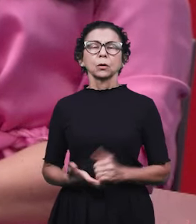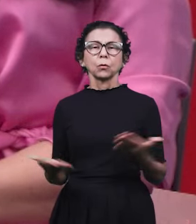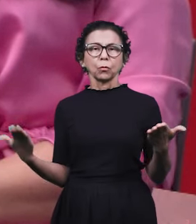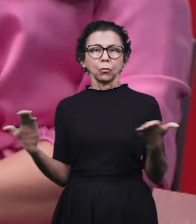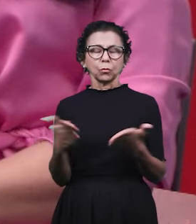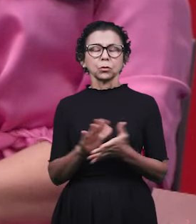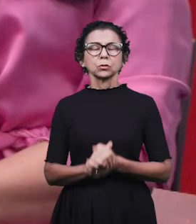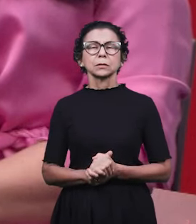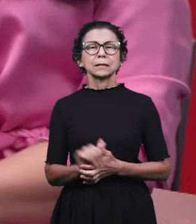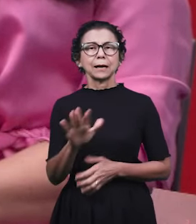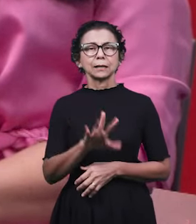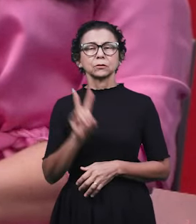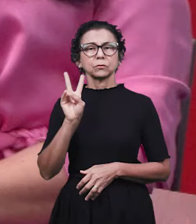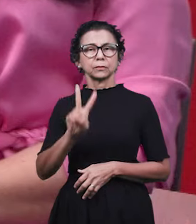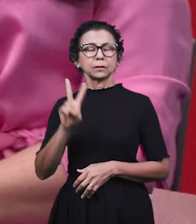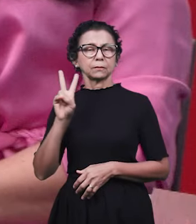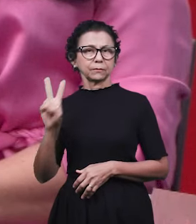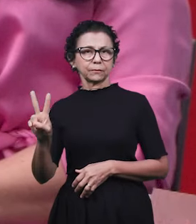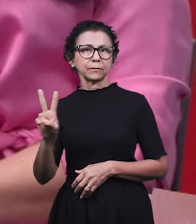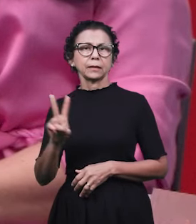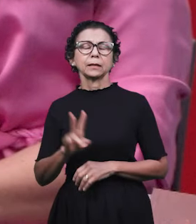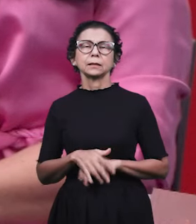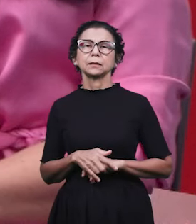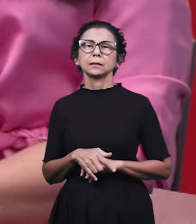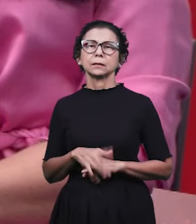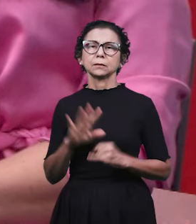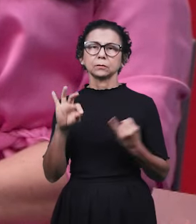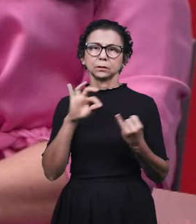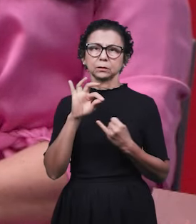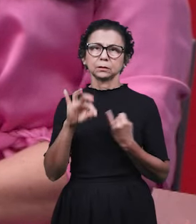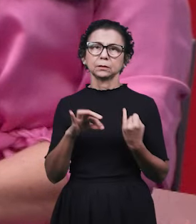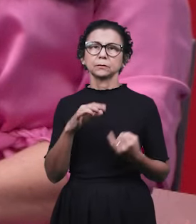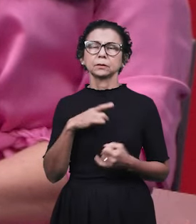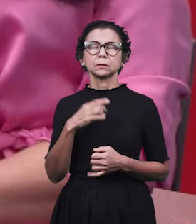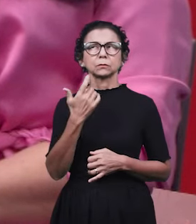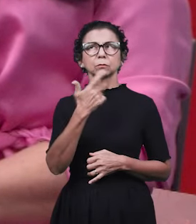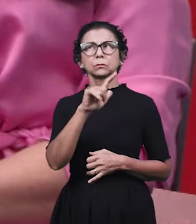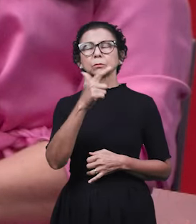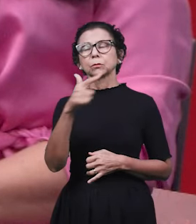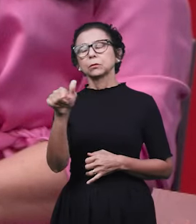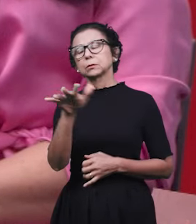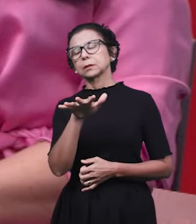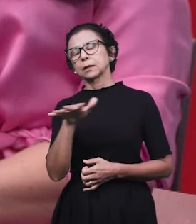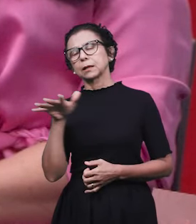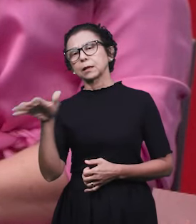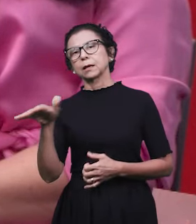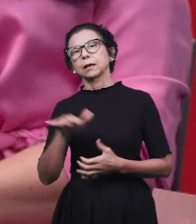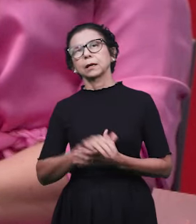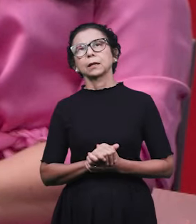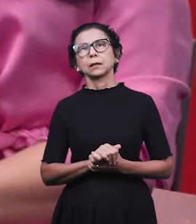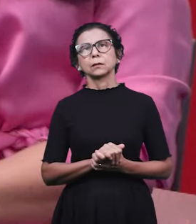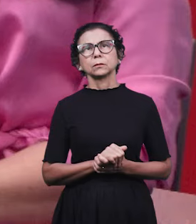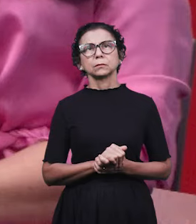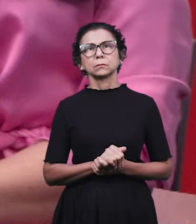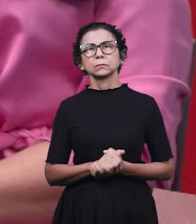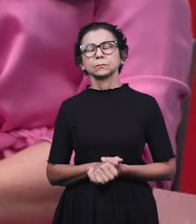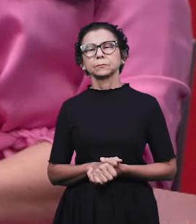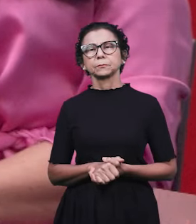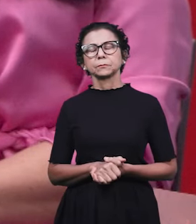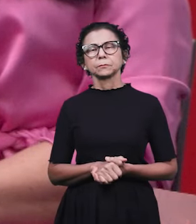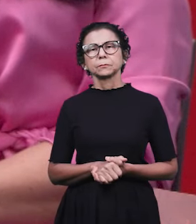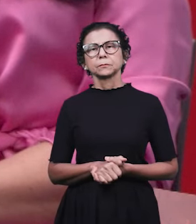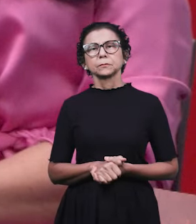Velha, um campus que tem, assim como outros campos no Instituto Federal, o Everton, nosso professor do campus Cachoeiro de